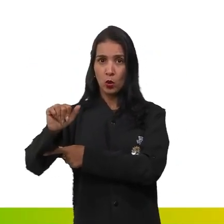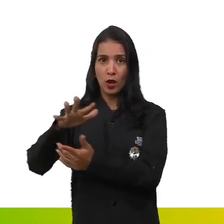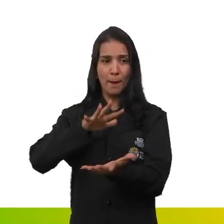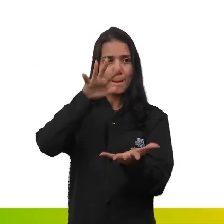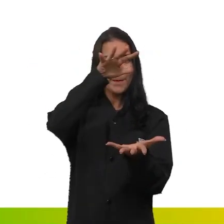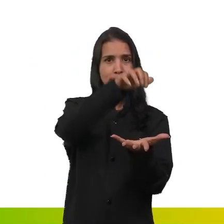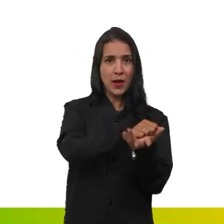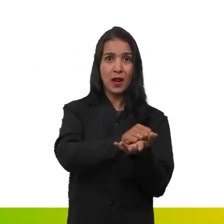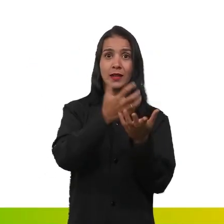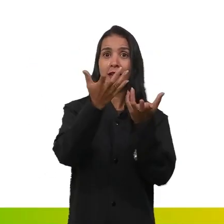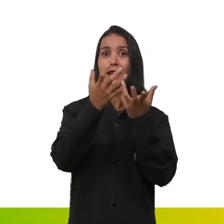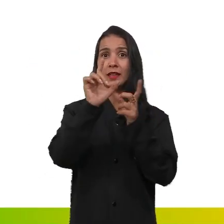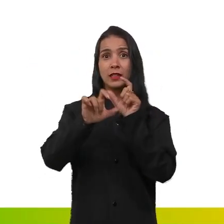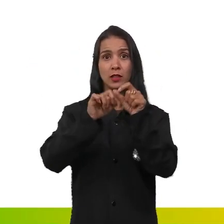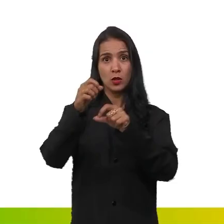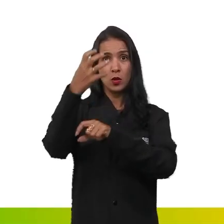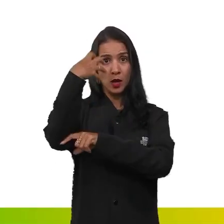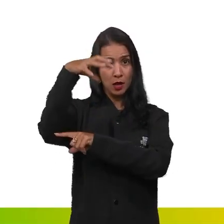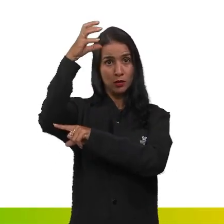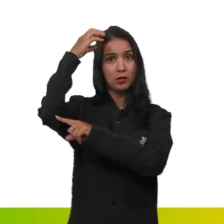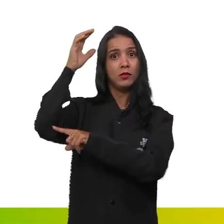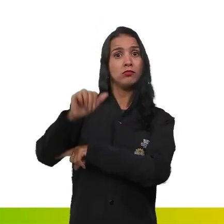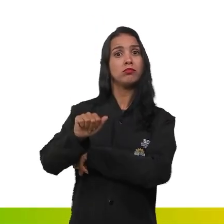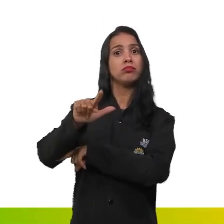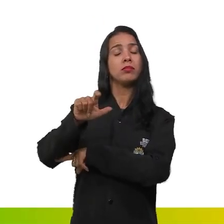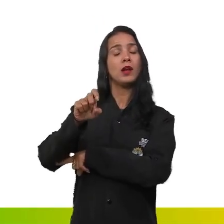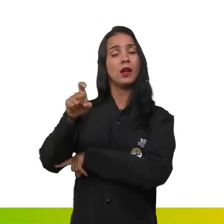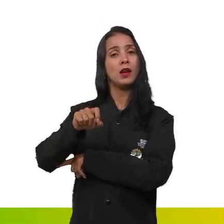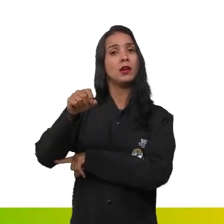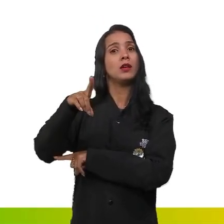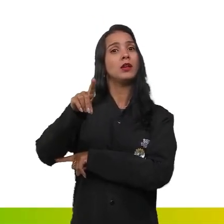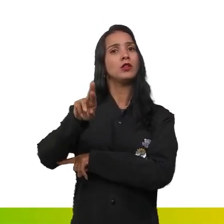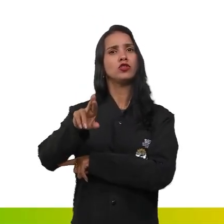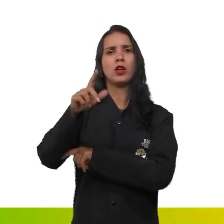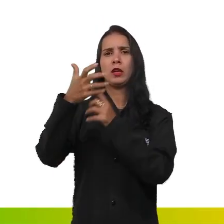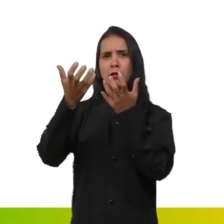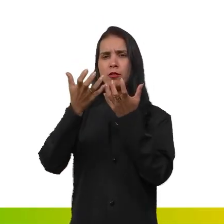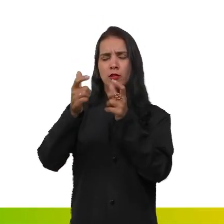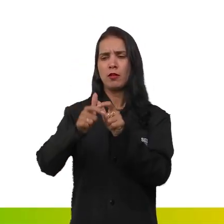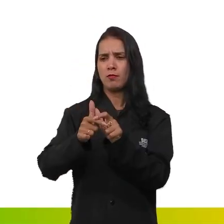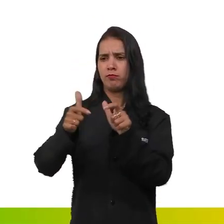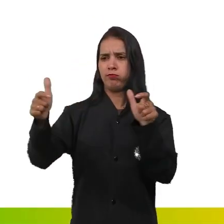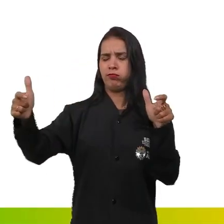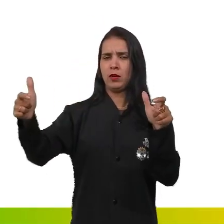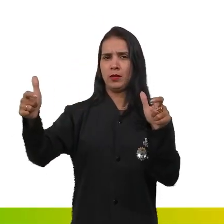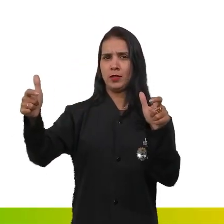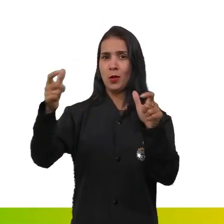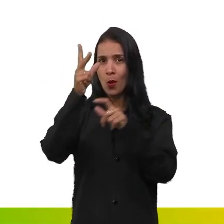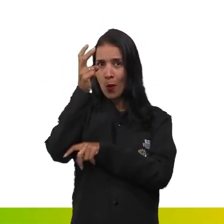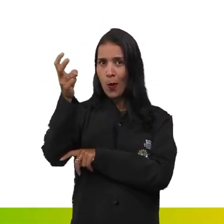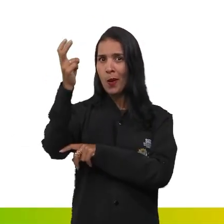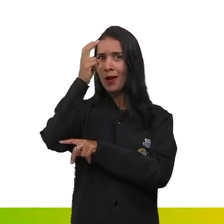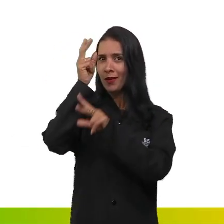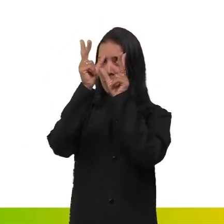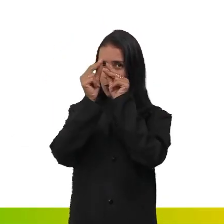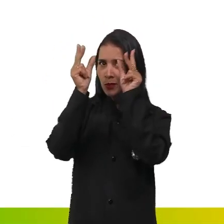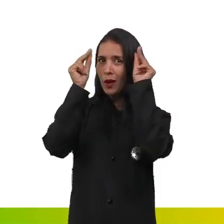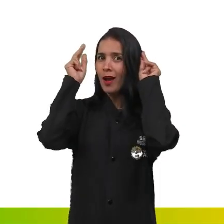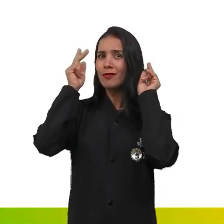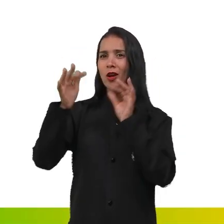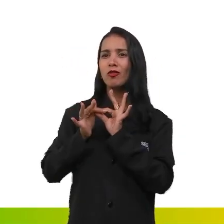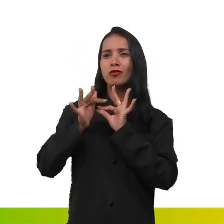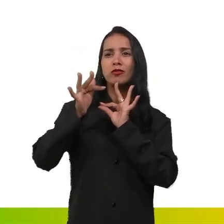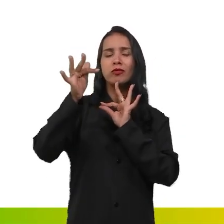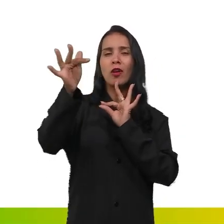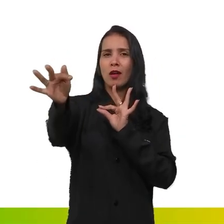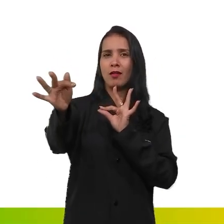queria expandir, e expandiu, obviamente, a cultura grega, o legado grego, até os confins da terra